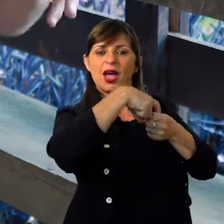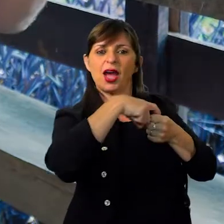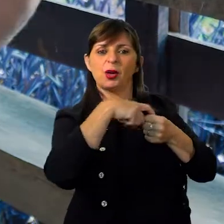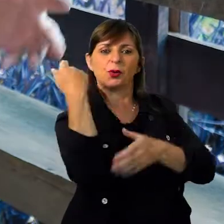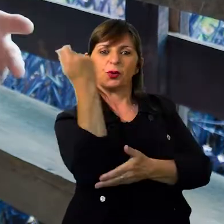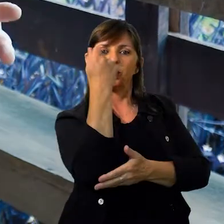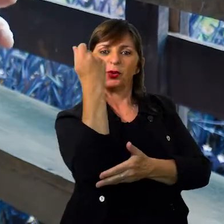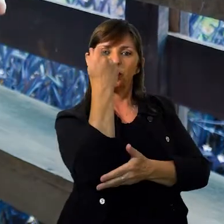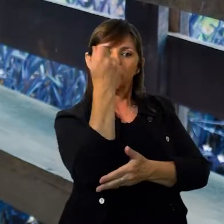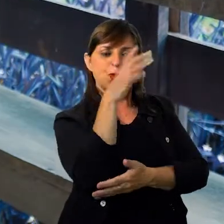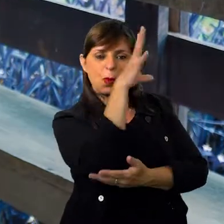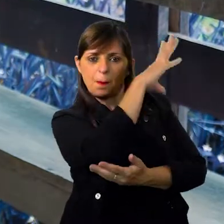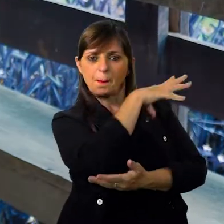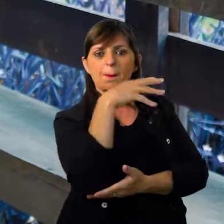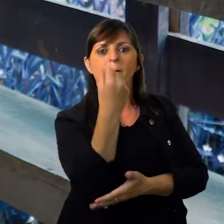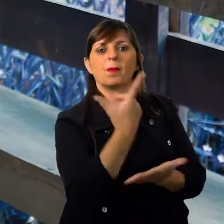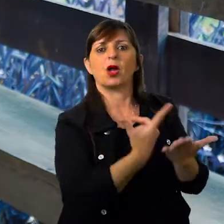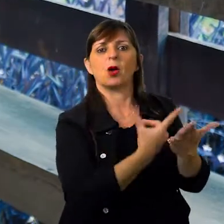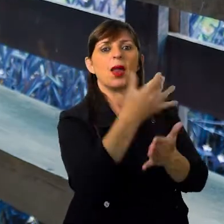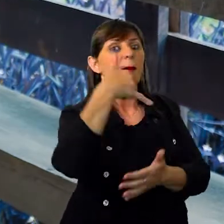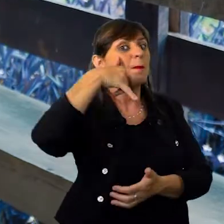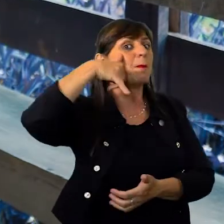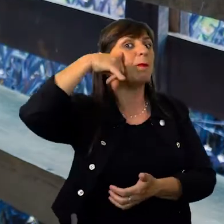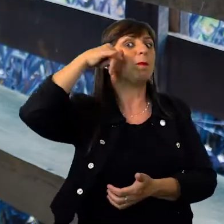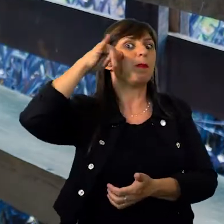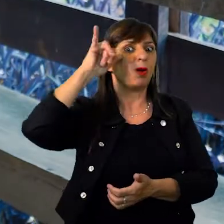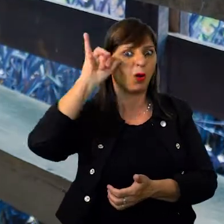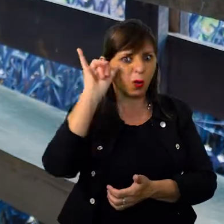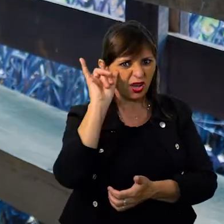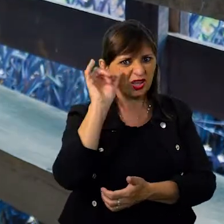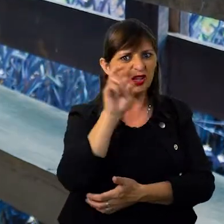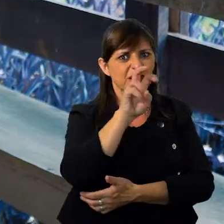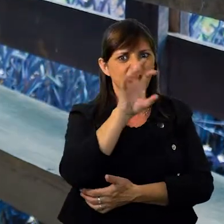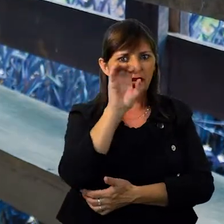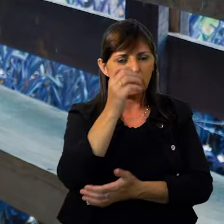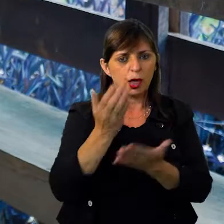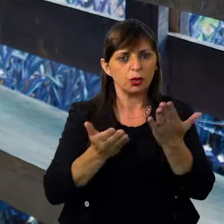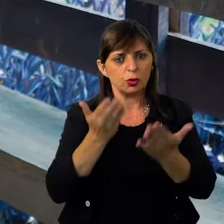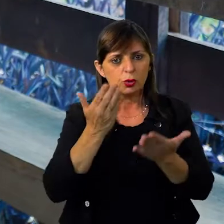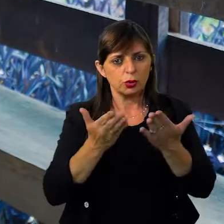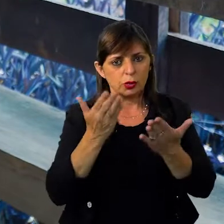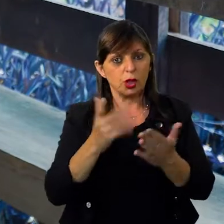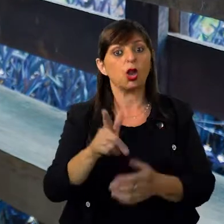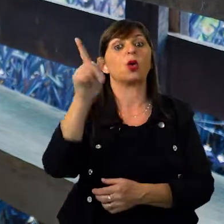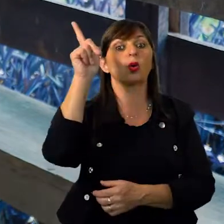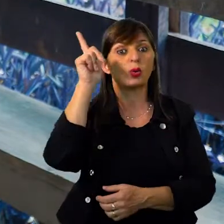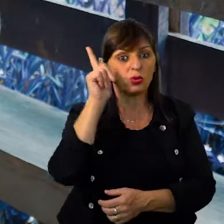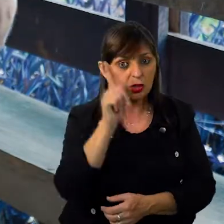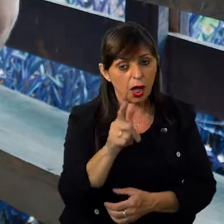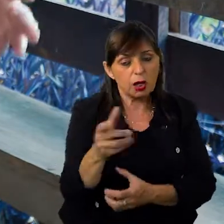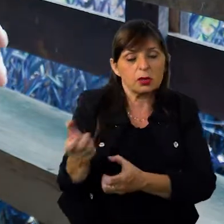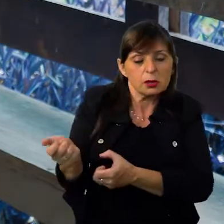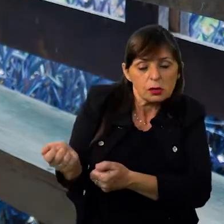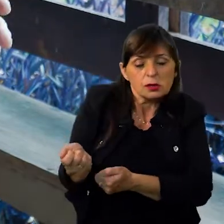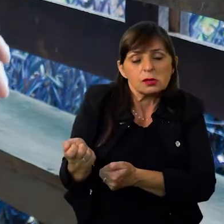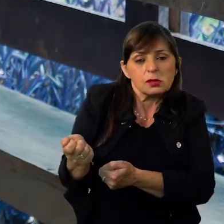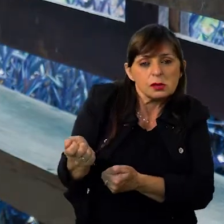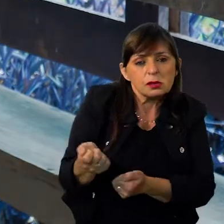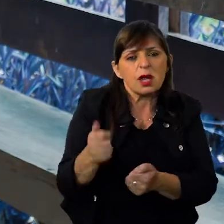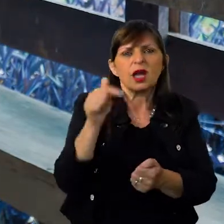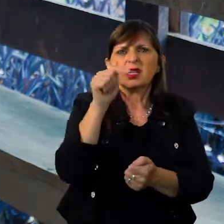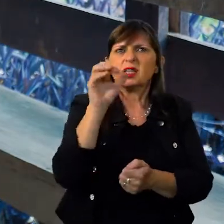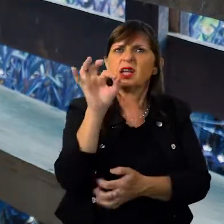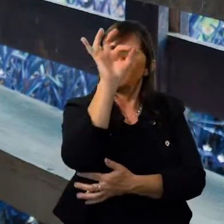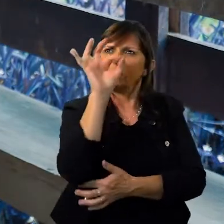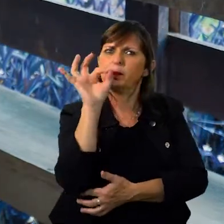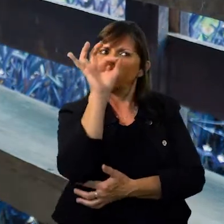precisava ser de força essa força foi encontrada no momento que eles voltam para o Rio Grande e buscar boi um boi de 500 Kg